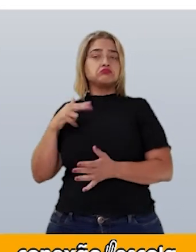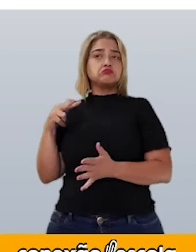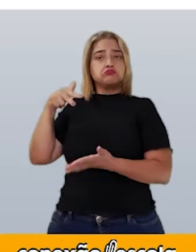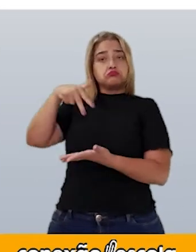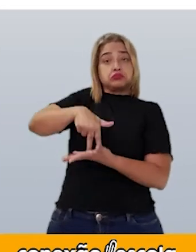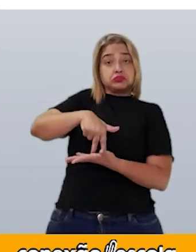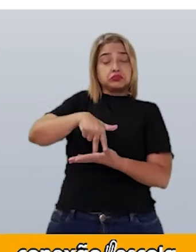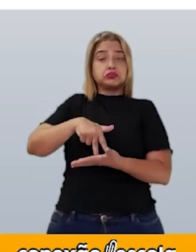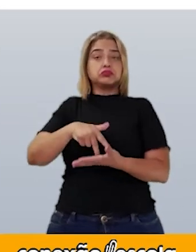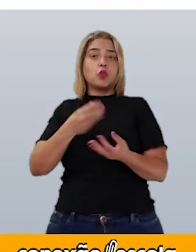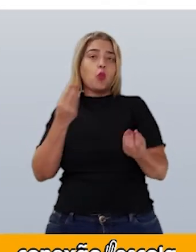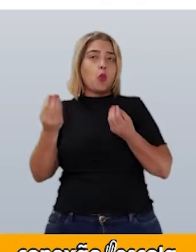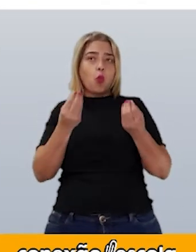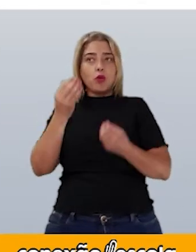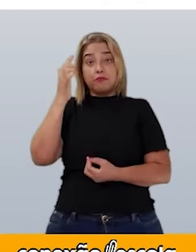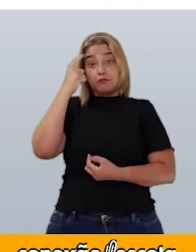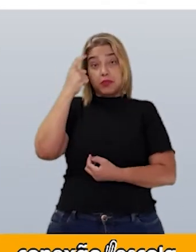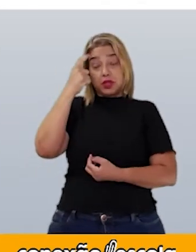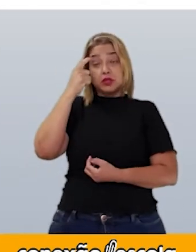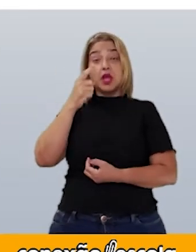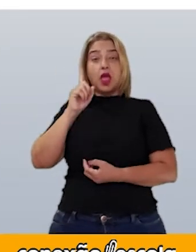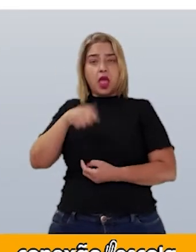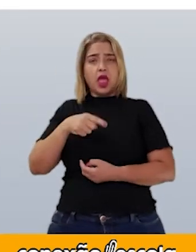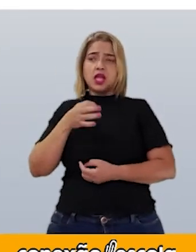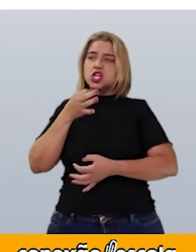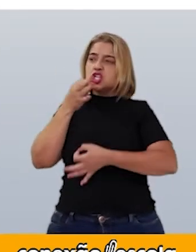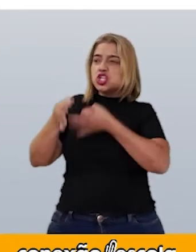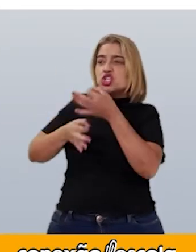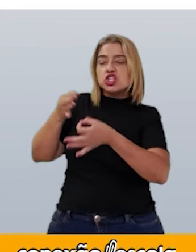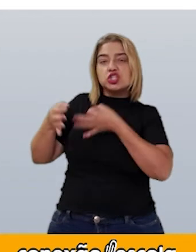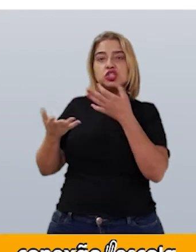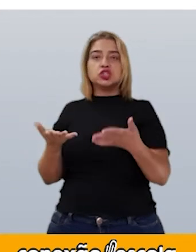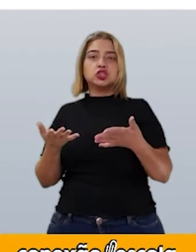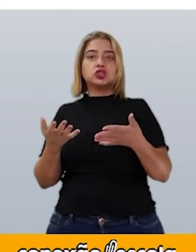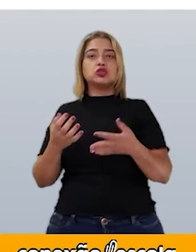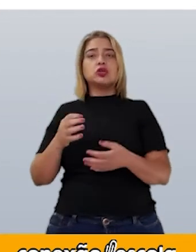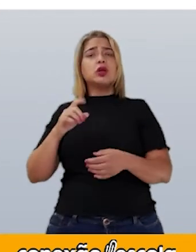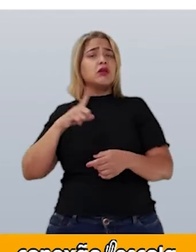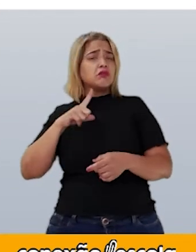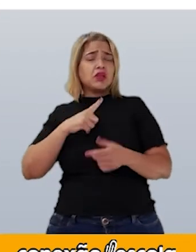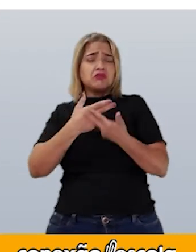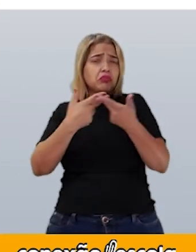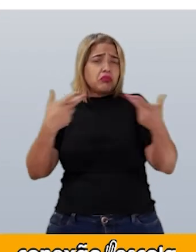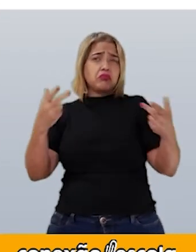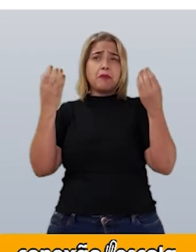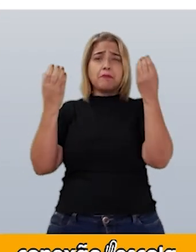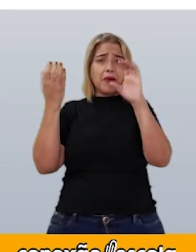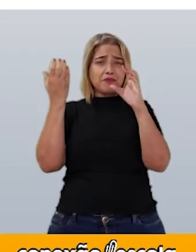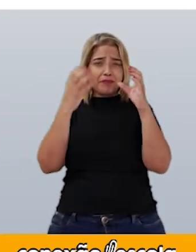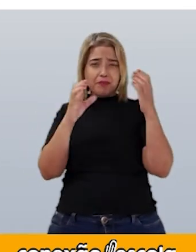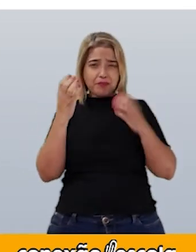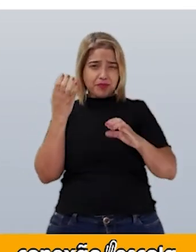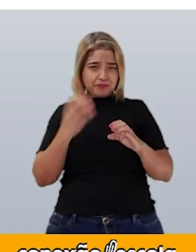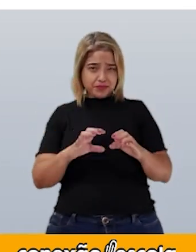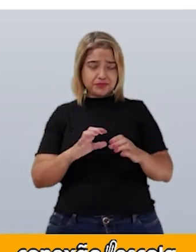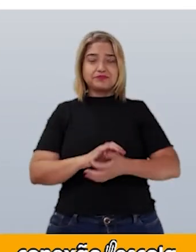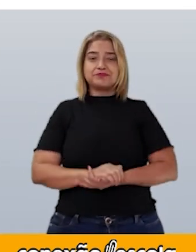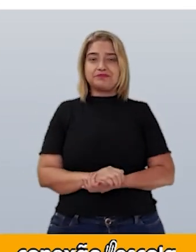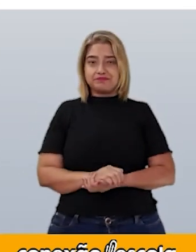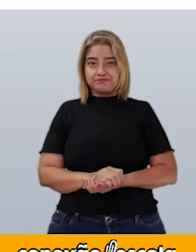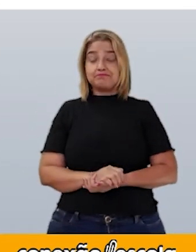posicionamentos, inclusive se posicionarem de maneira crítica em relação a tudo que é postado lá nas redes. E,